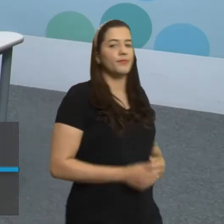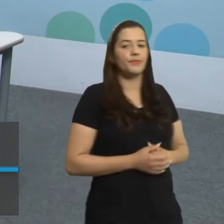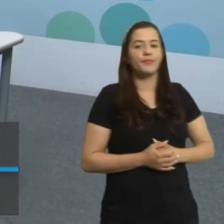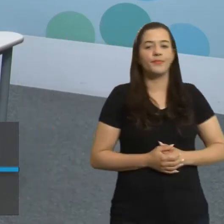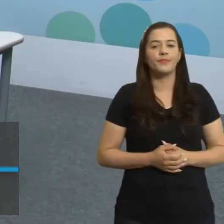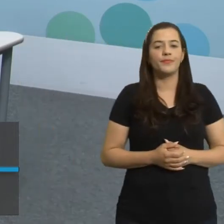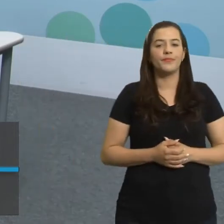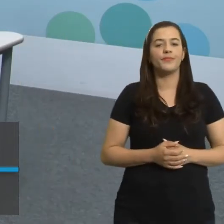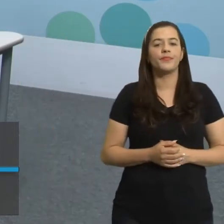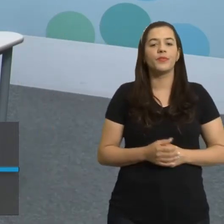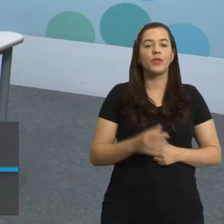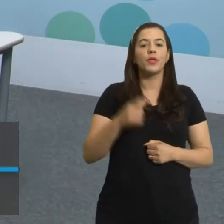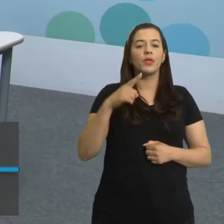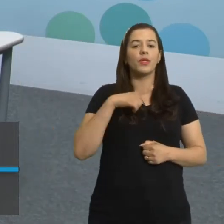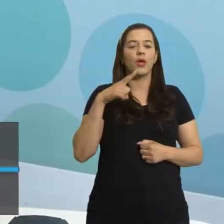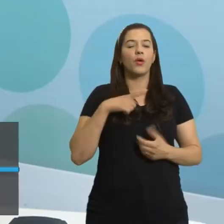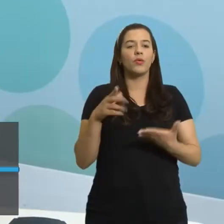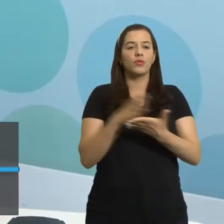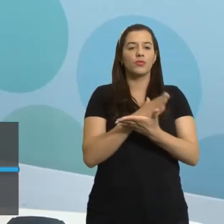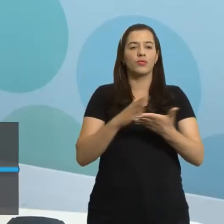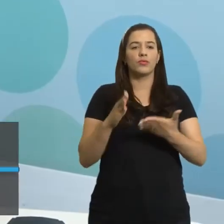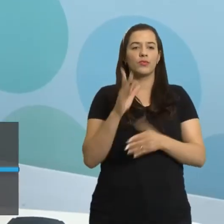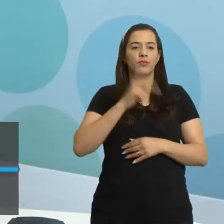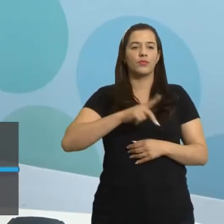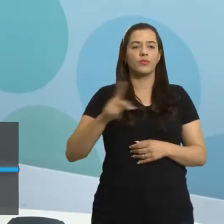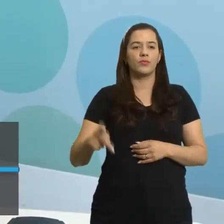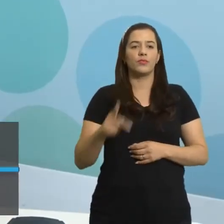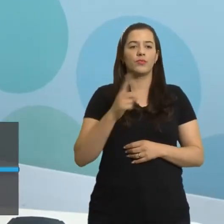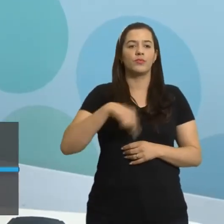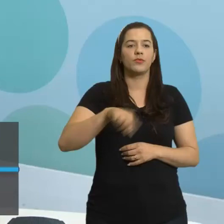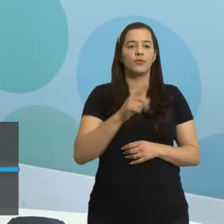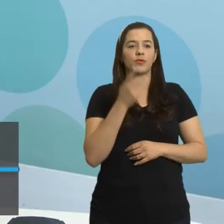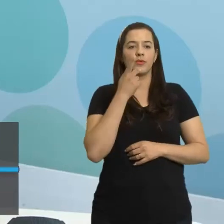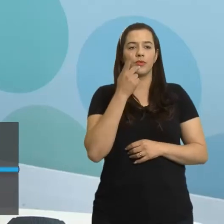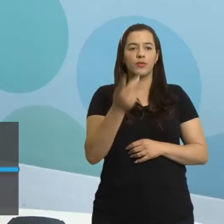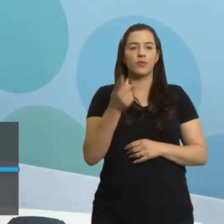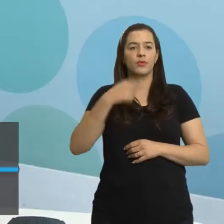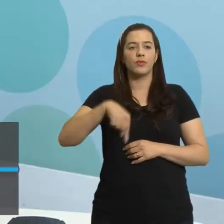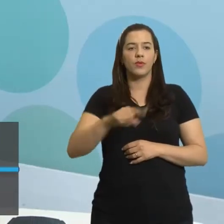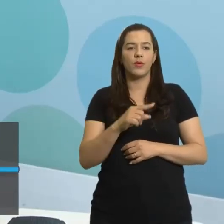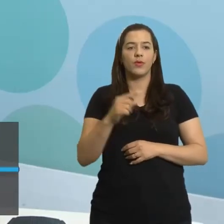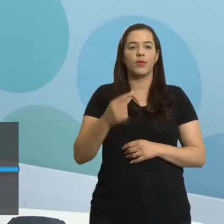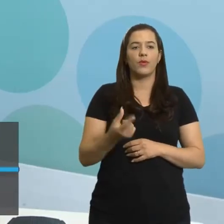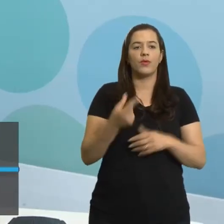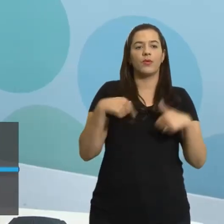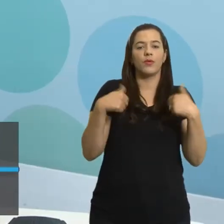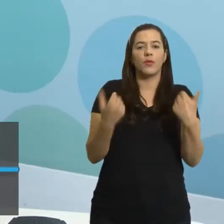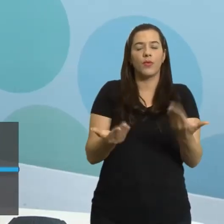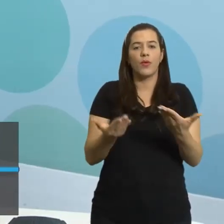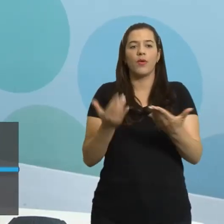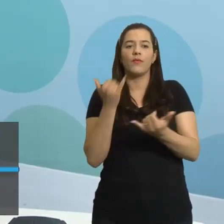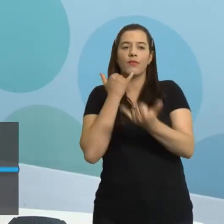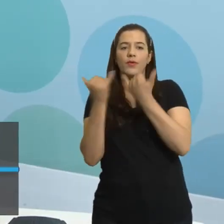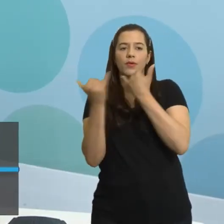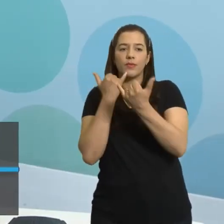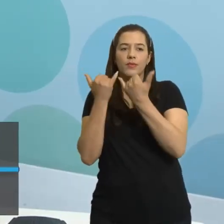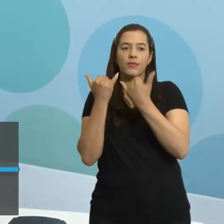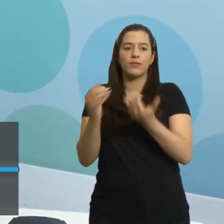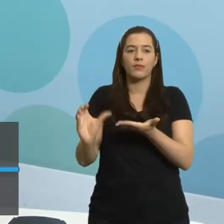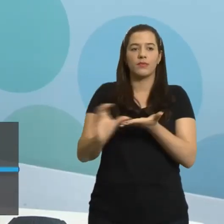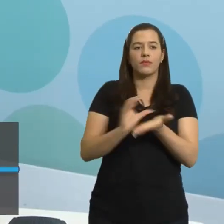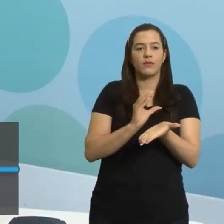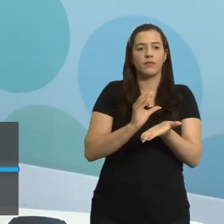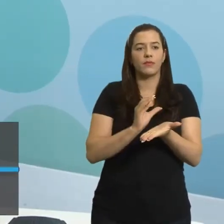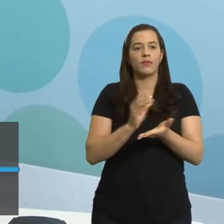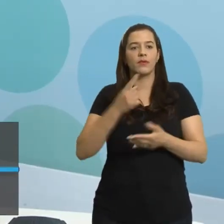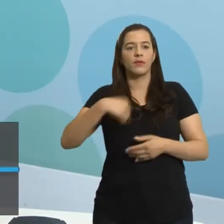que os professores não param de mencionar aqui no chat, que é a questão do bônus. Qual foi a fonte confiável que estava escrito